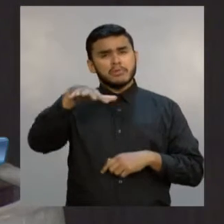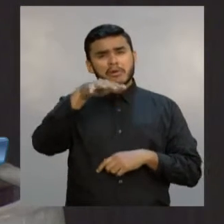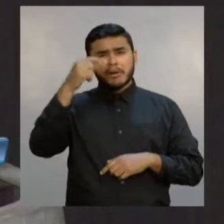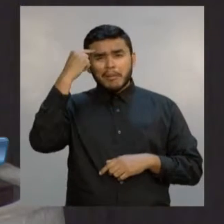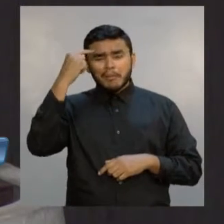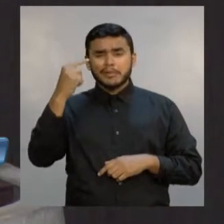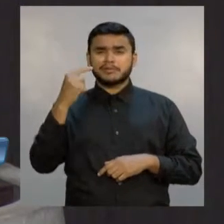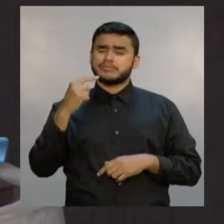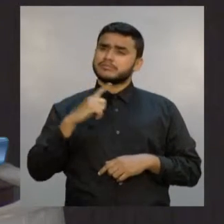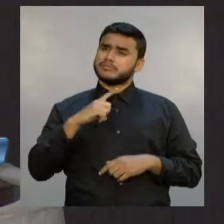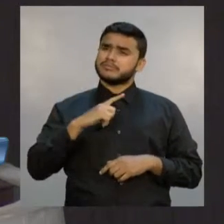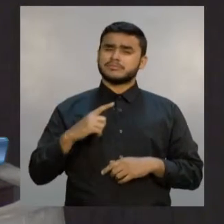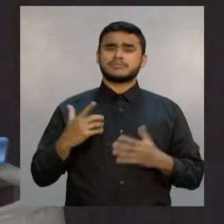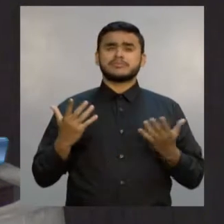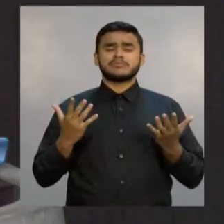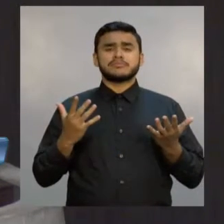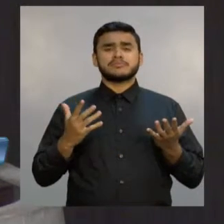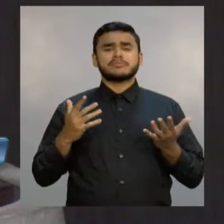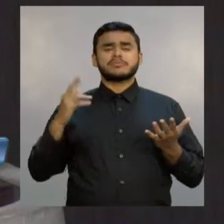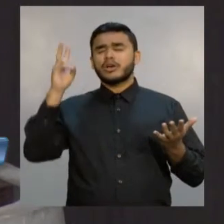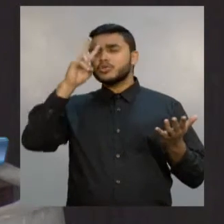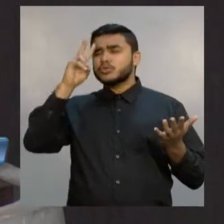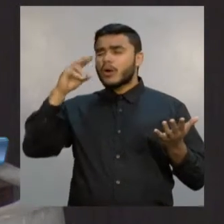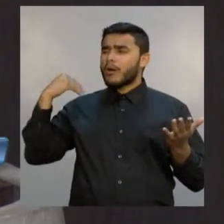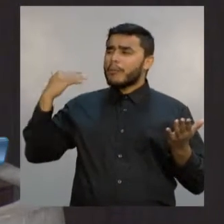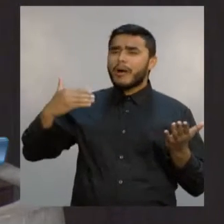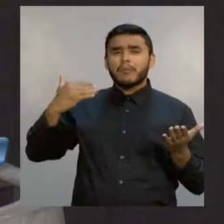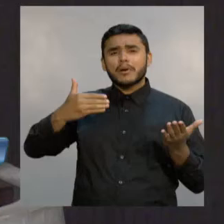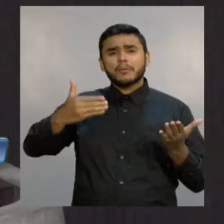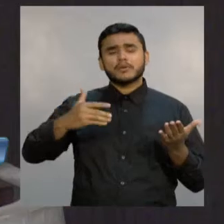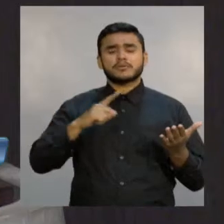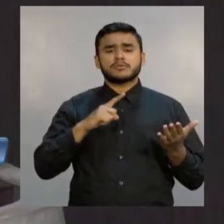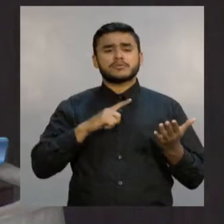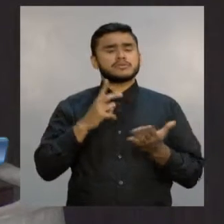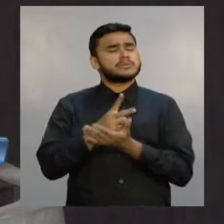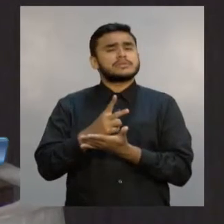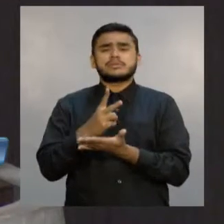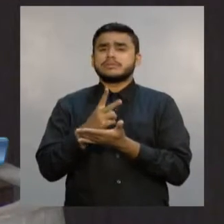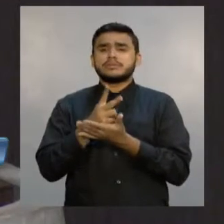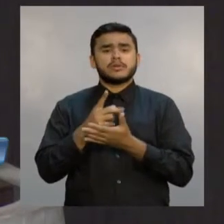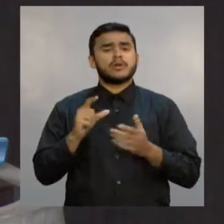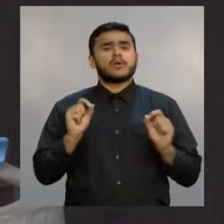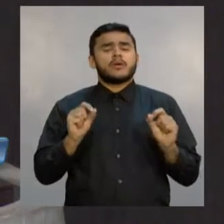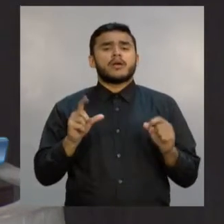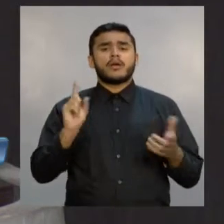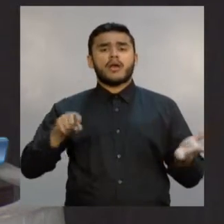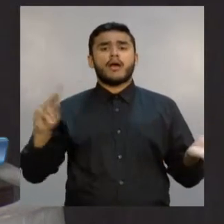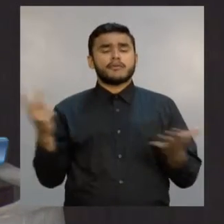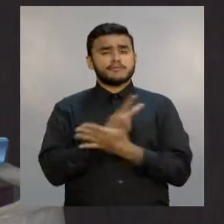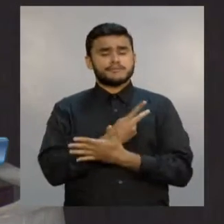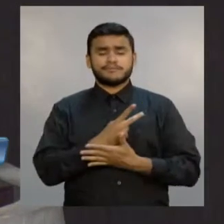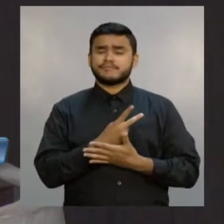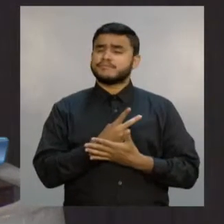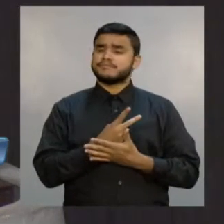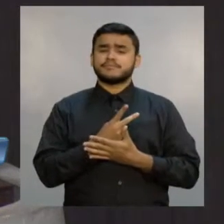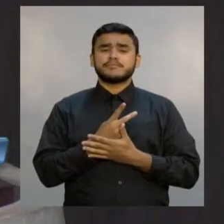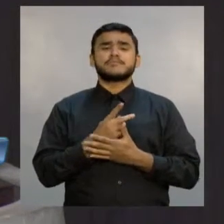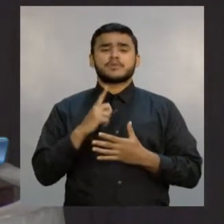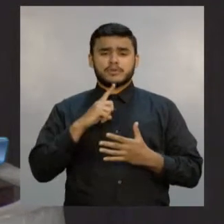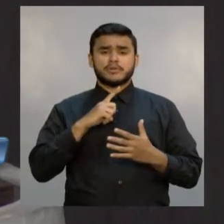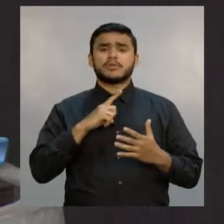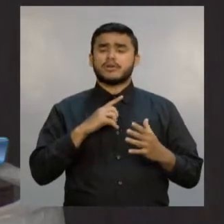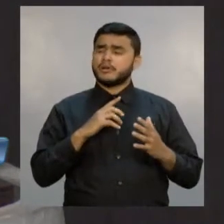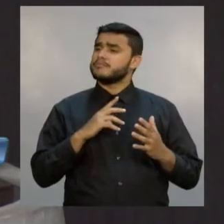sociedades que herdaram e refuncionalizaram uma das piores características das